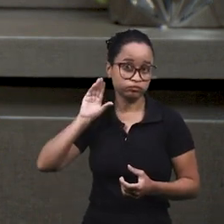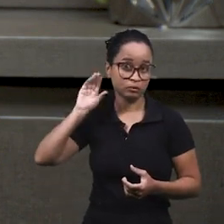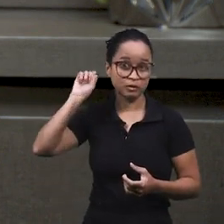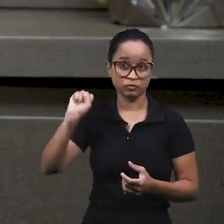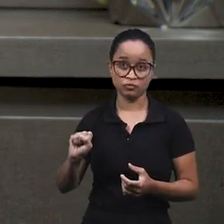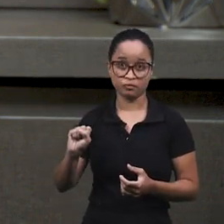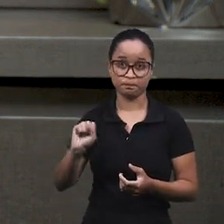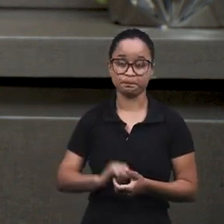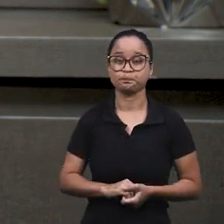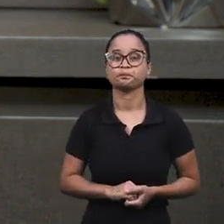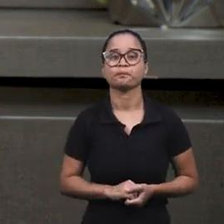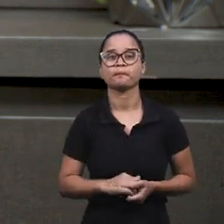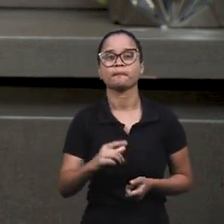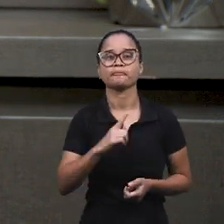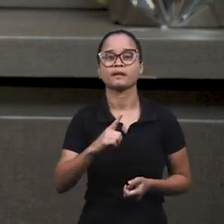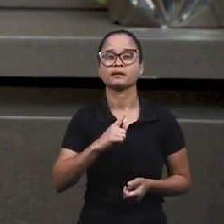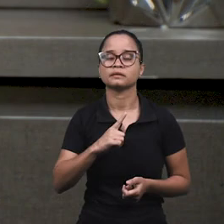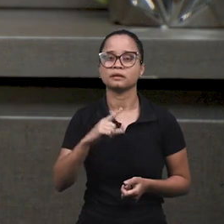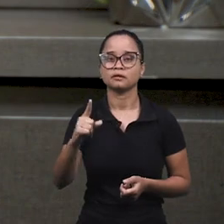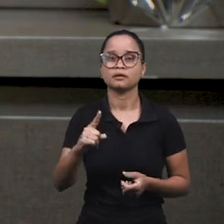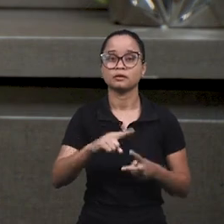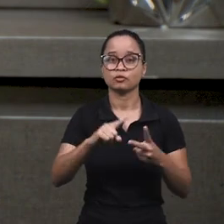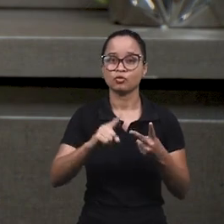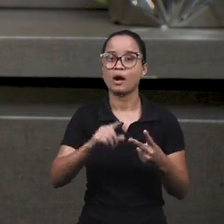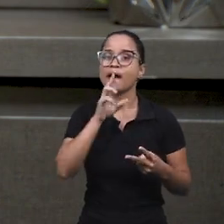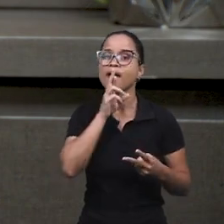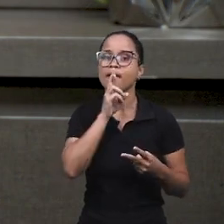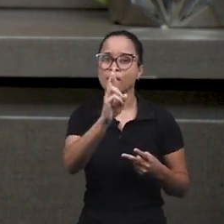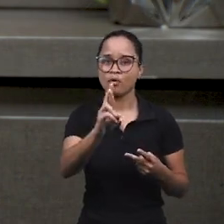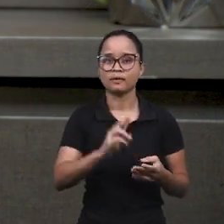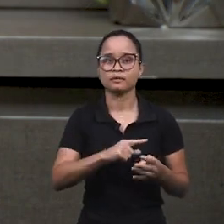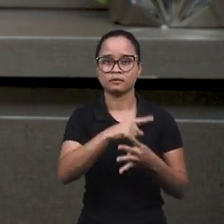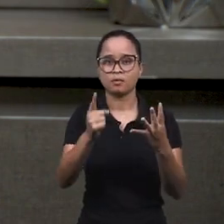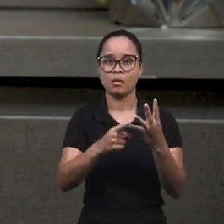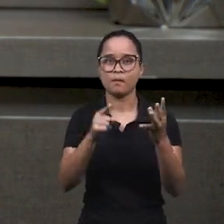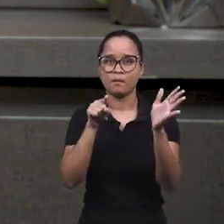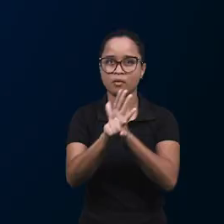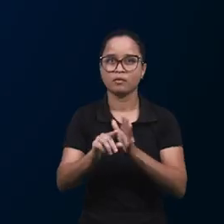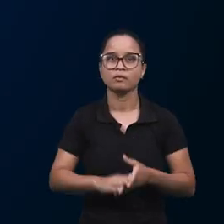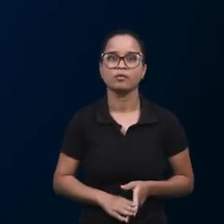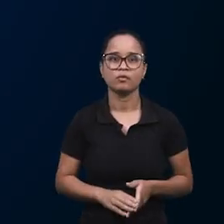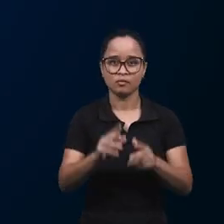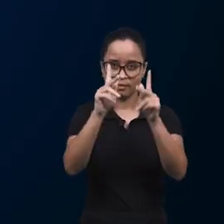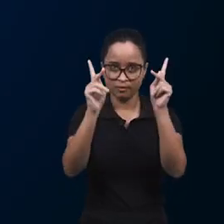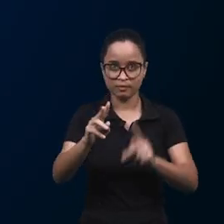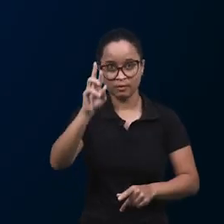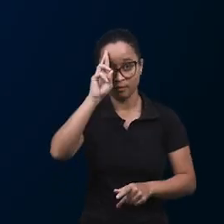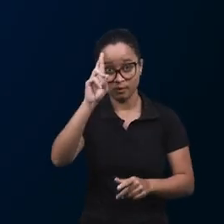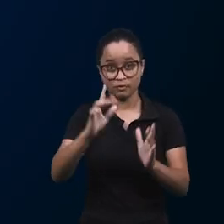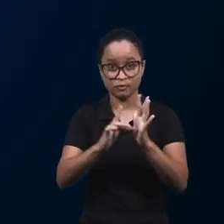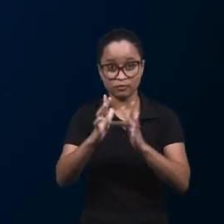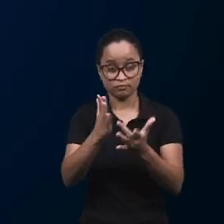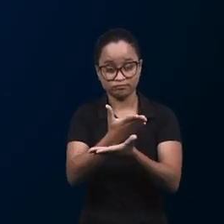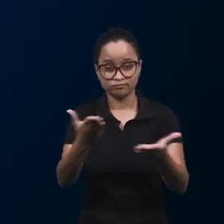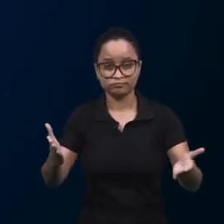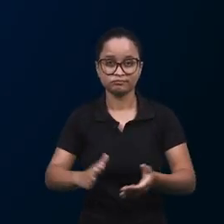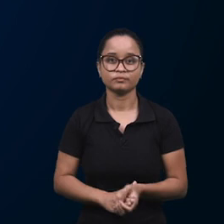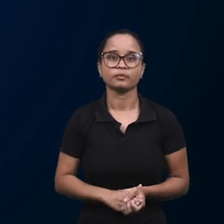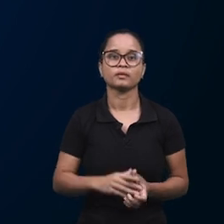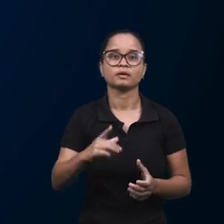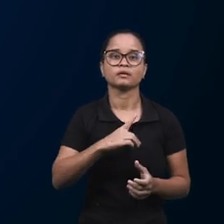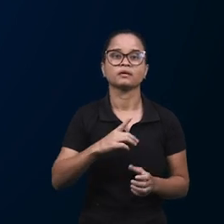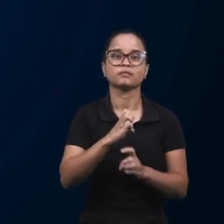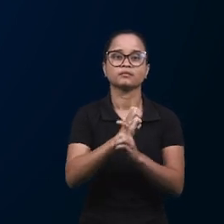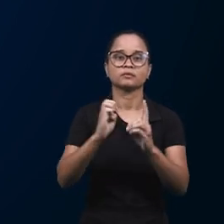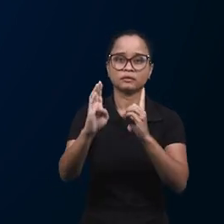Sul, aliás. Vamos ouvir então essas duas respostas à nossa quarta pergunta. A paz do Senhor Jesus, irmãos. De acordo